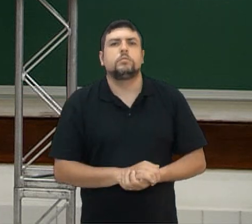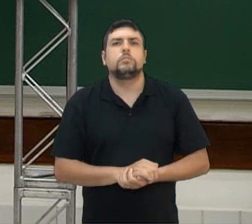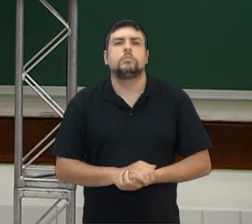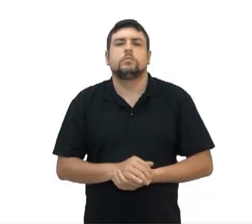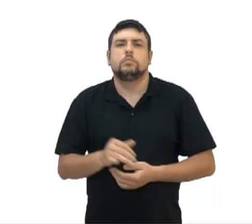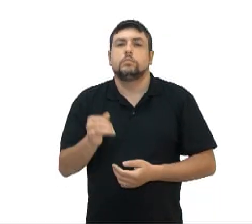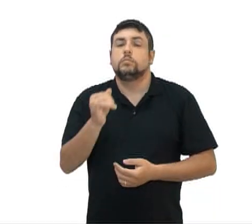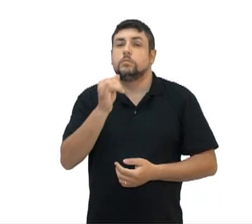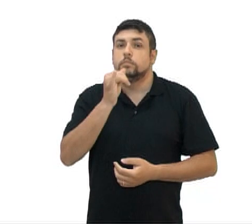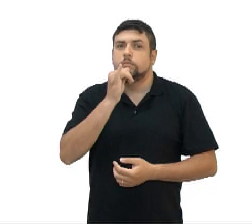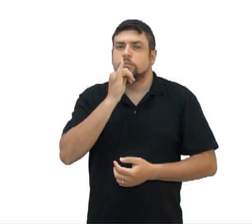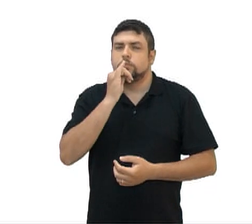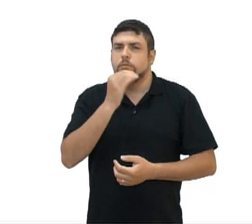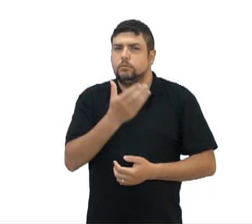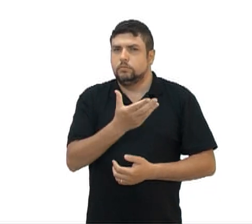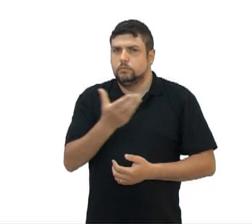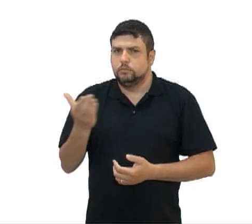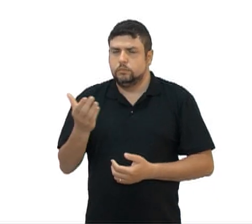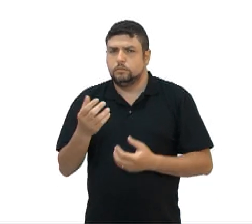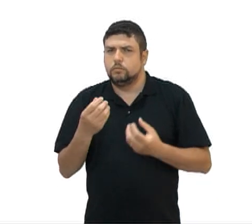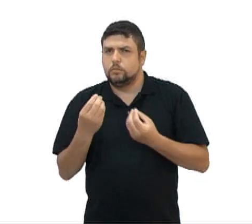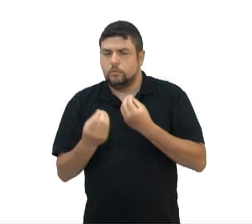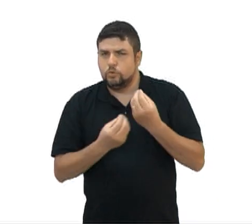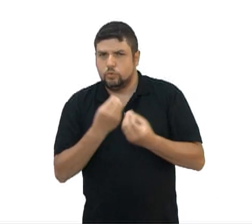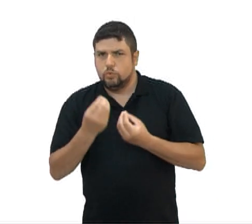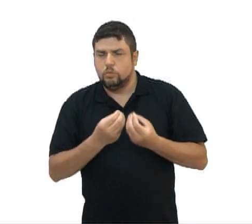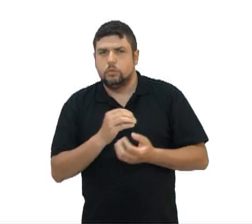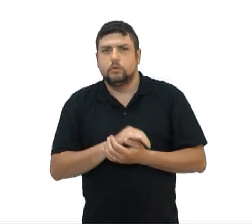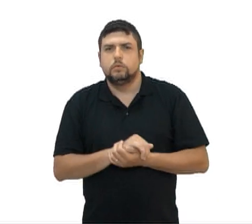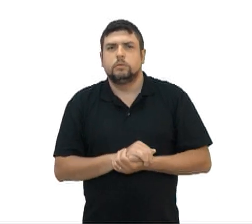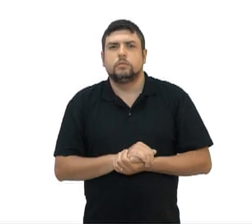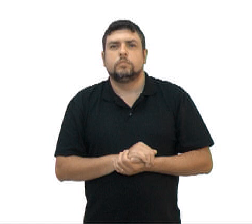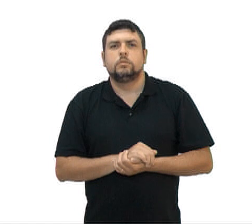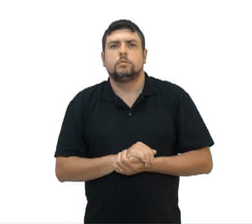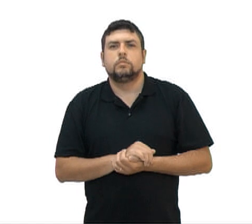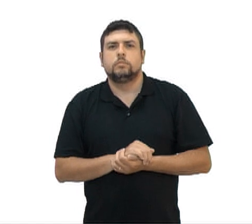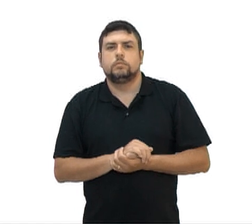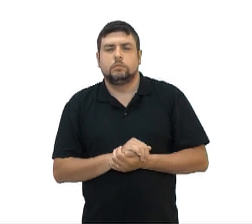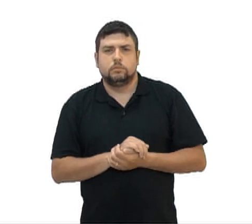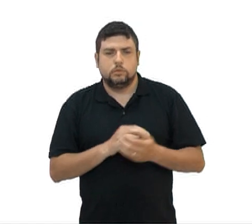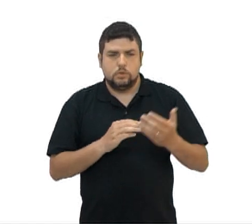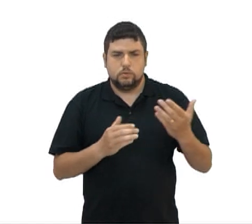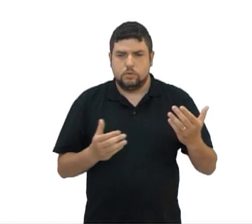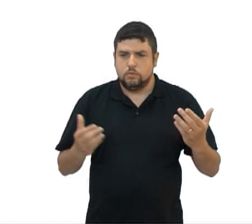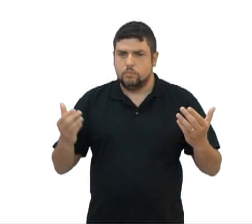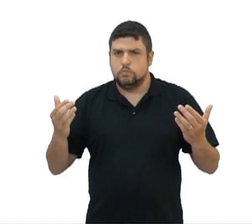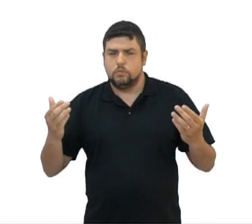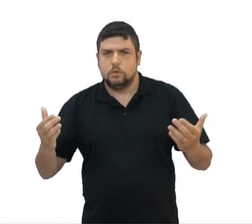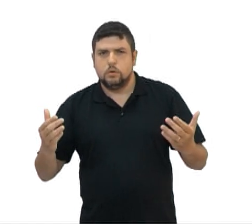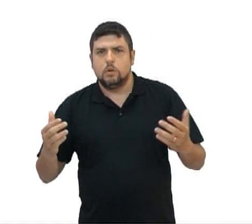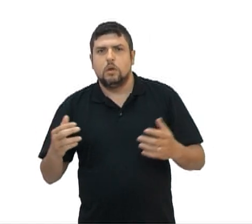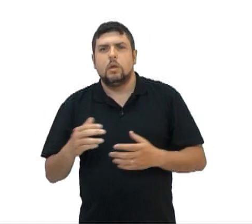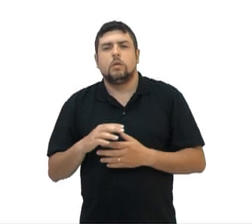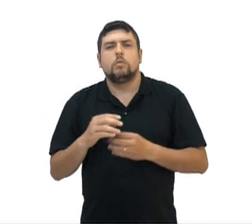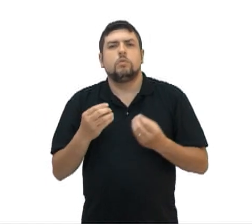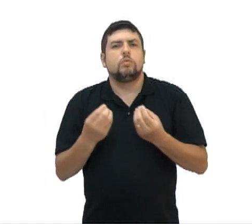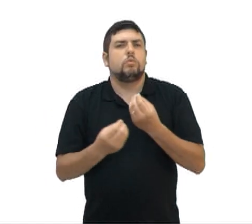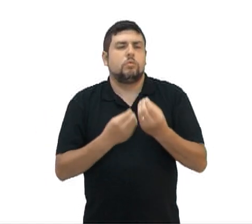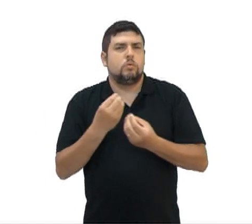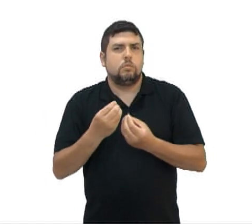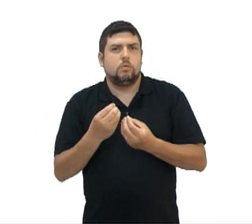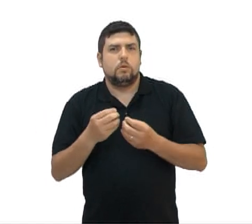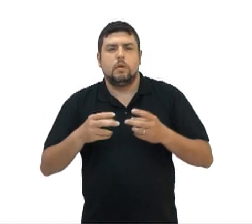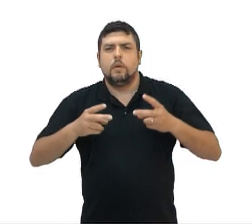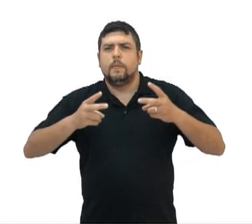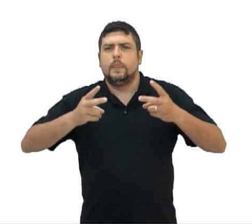vocês. Como que eu vou fazer esse exemplo? Os perímetros de 2 polígonos regulares com a mesma medida. Vocês observaram que isso está